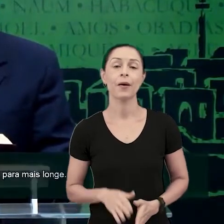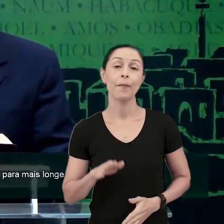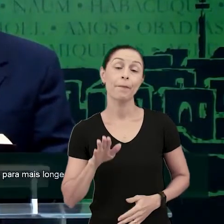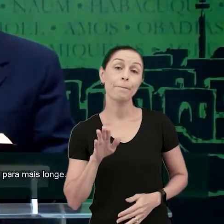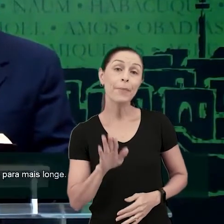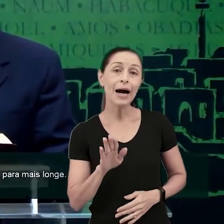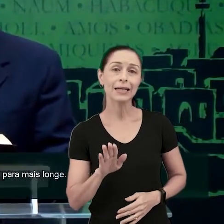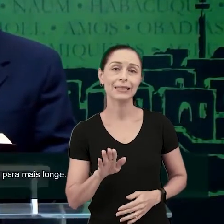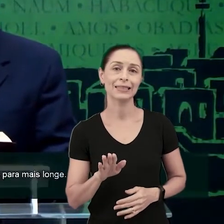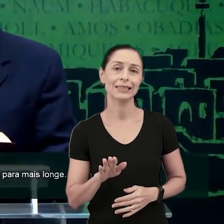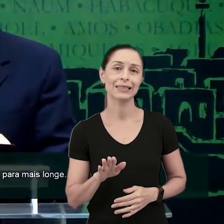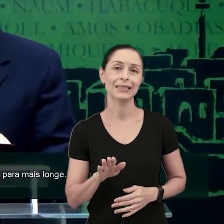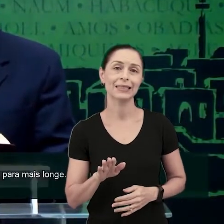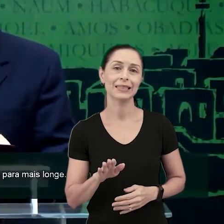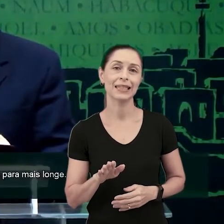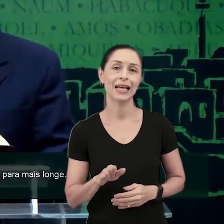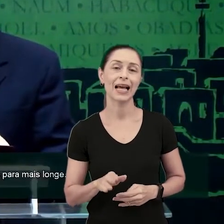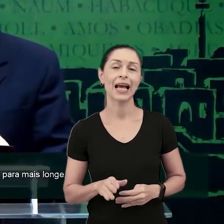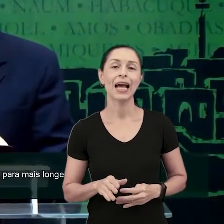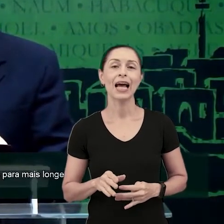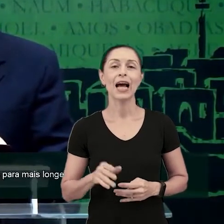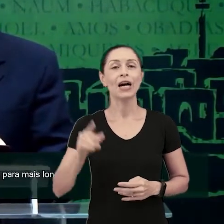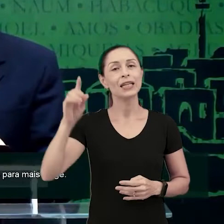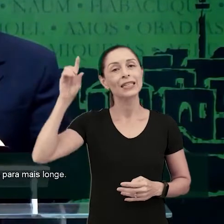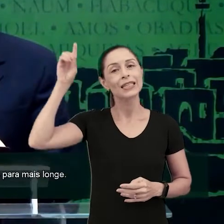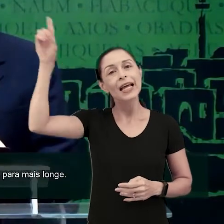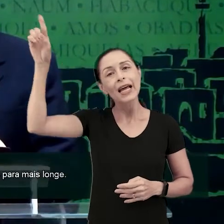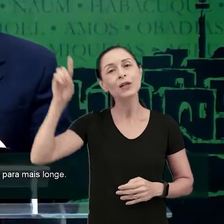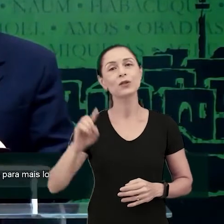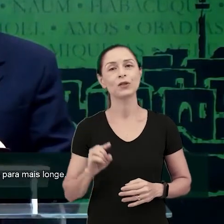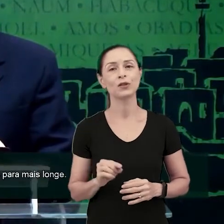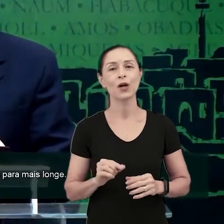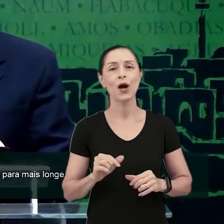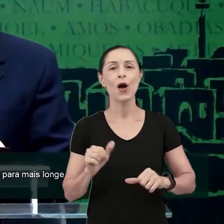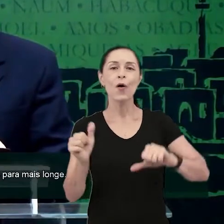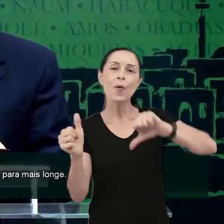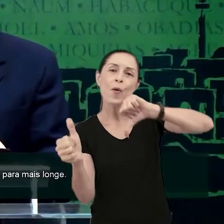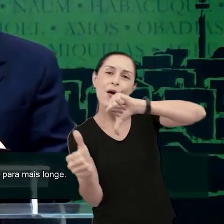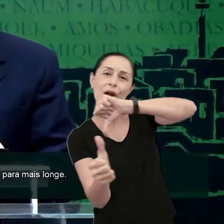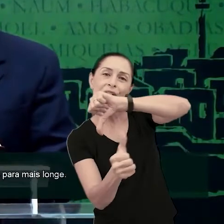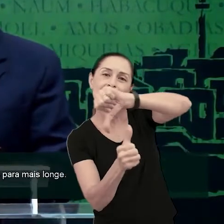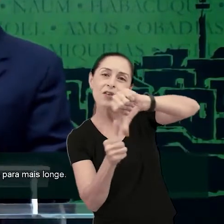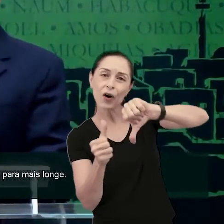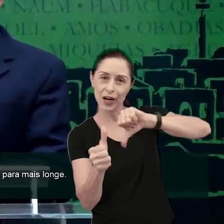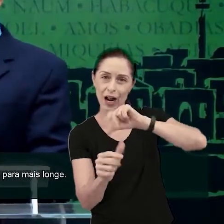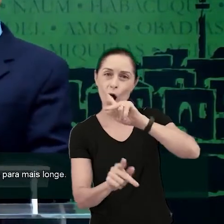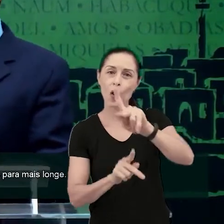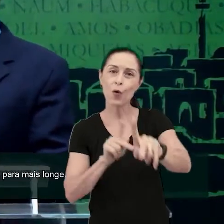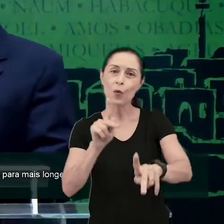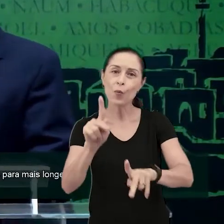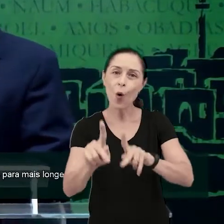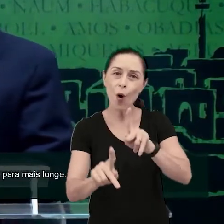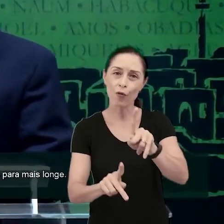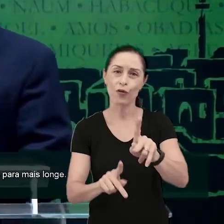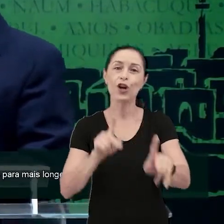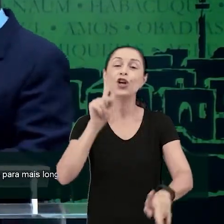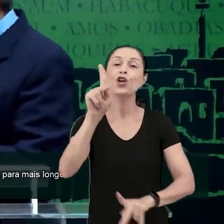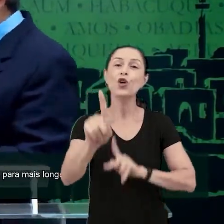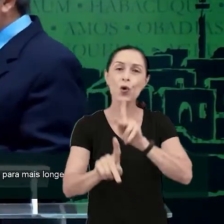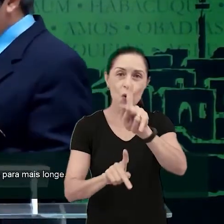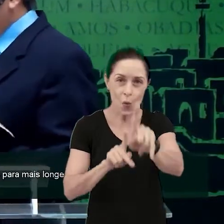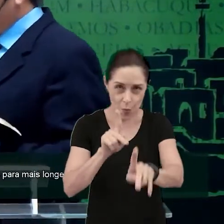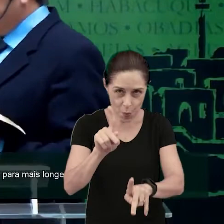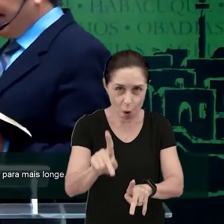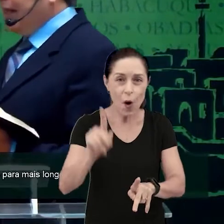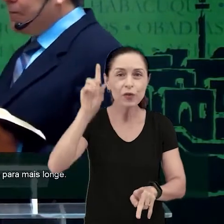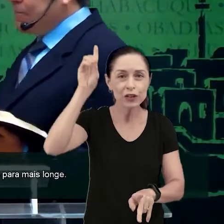teus muros, nesses dias serão os teus limites removidos para longe. Ele está